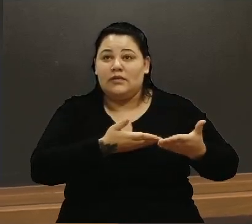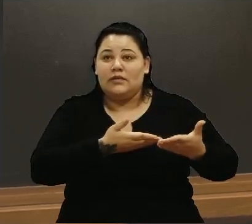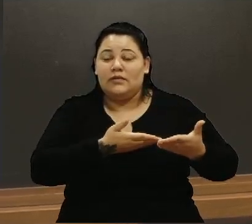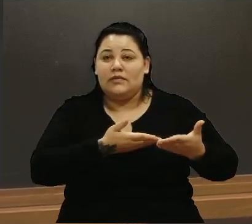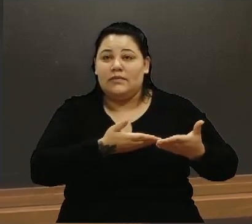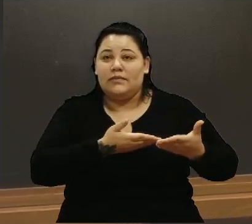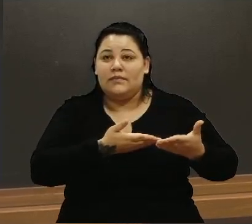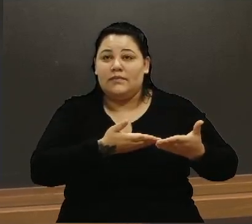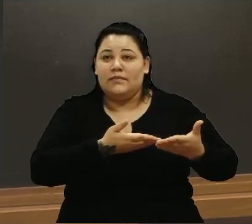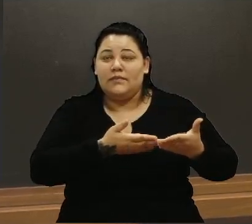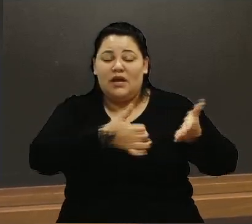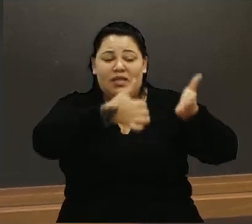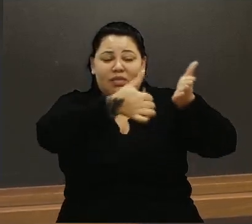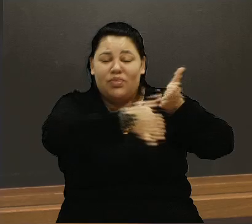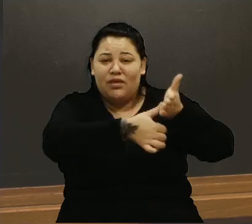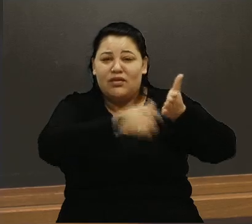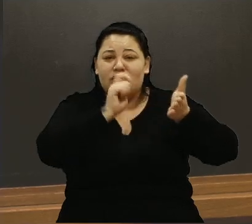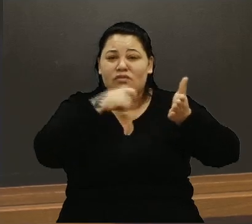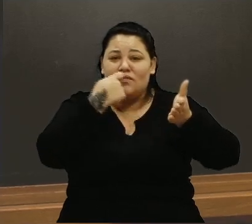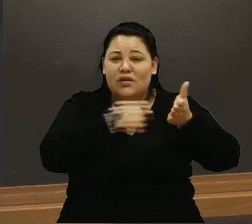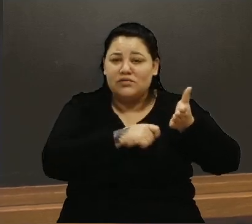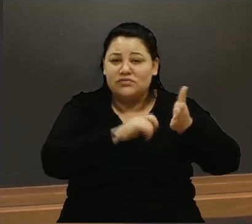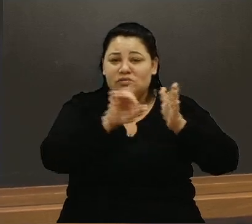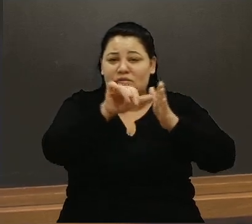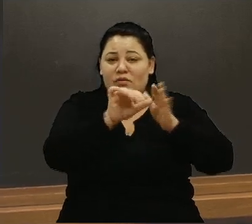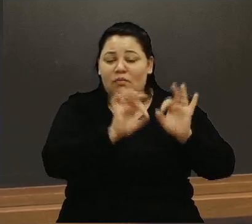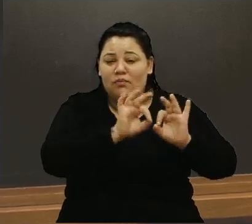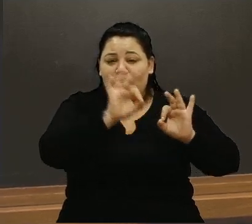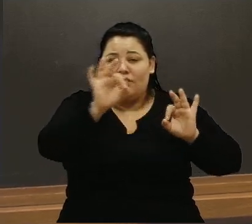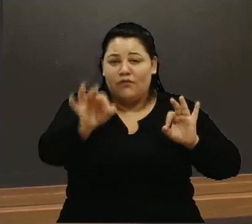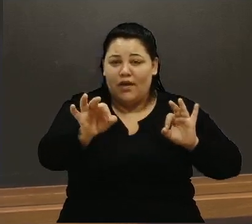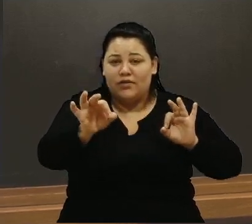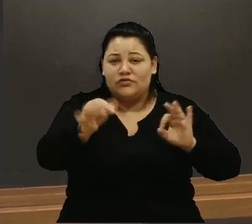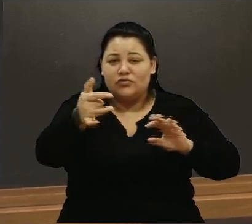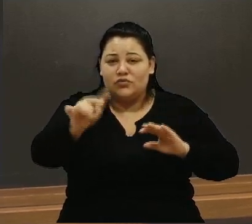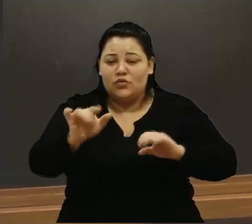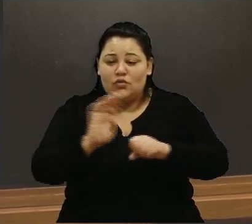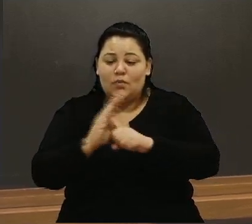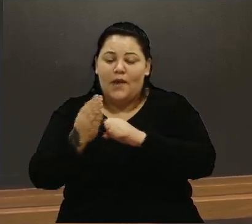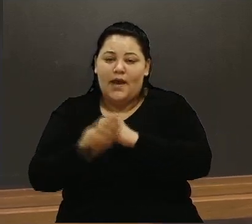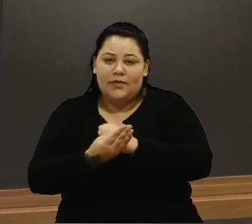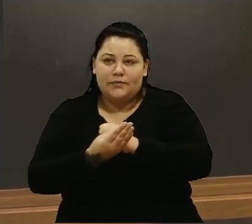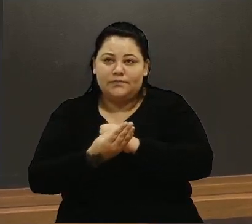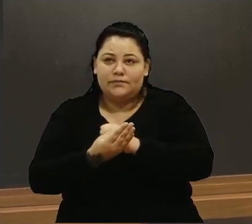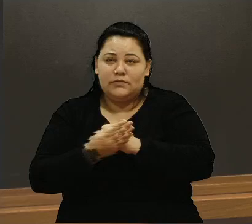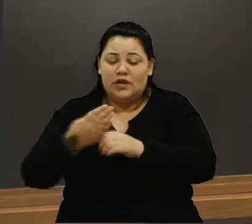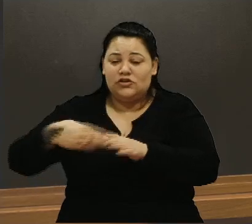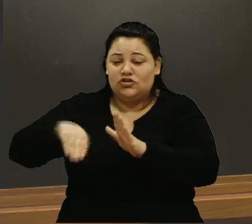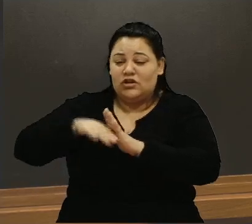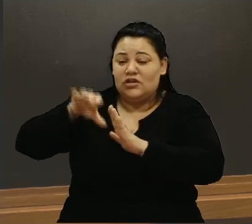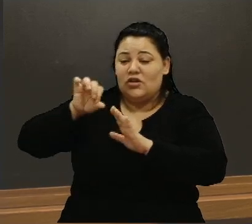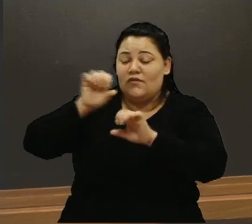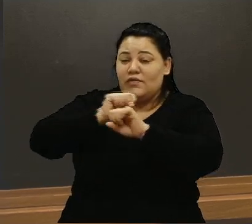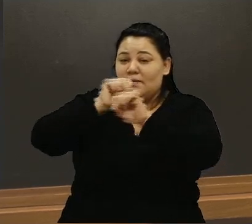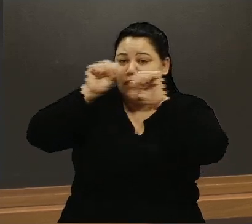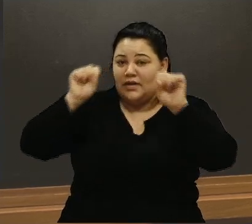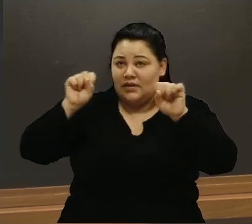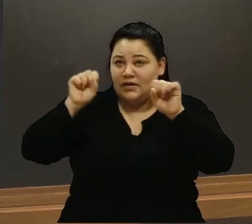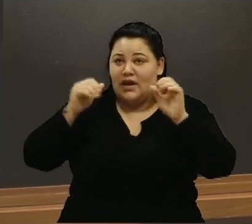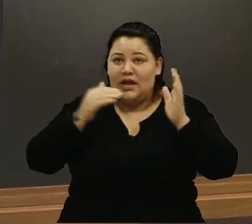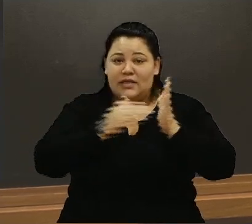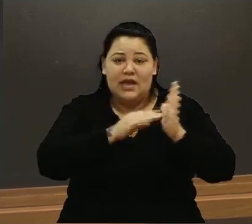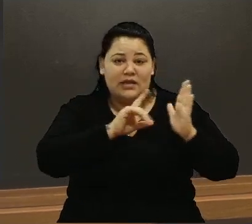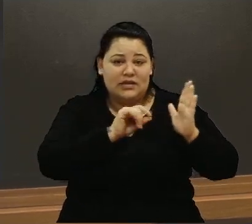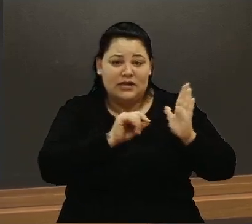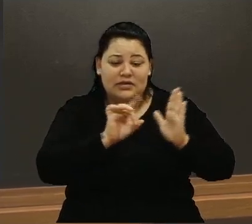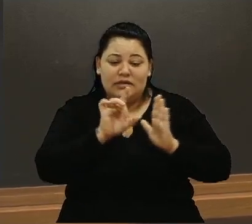centro, depois pega o ônibus e vai até o Canyon. Daí ele chega no Canyon às 9 da manhã, faz a verificação até às 10